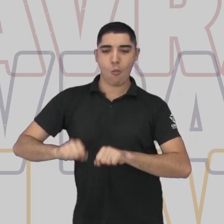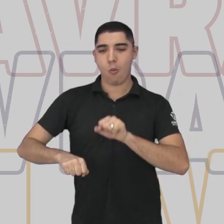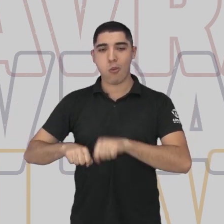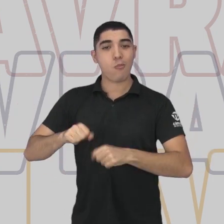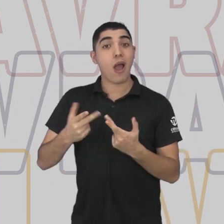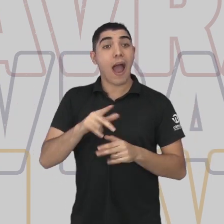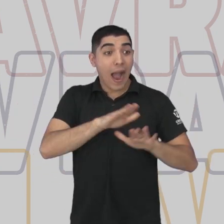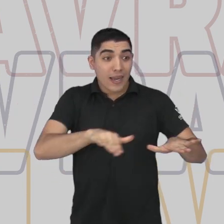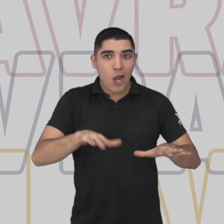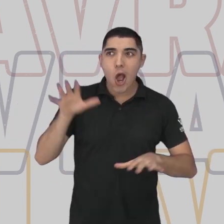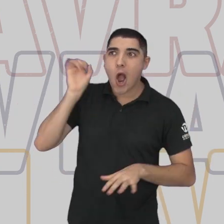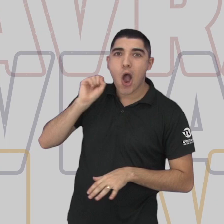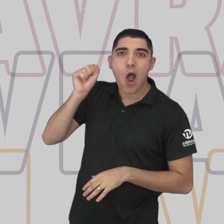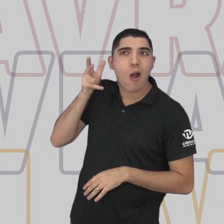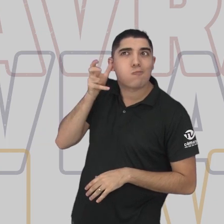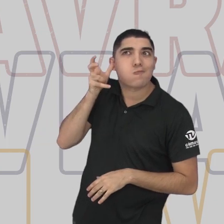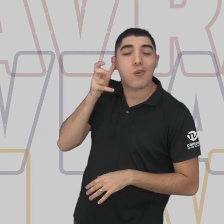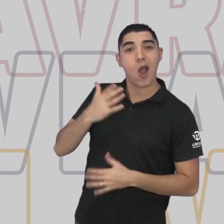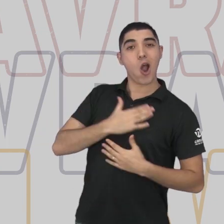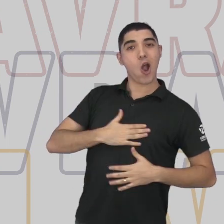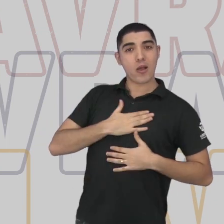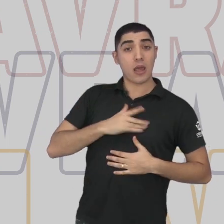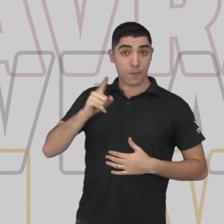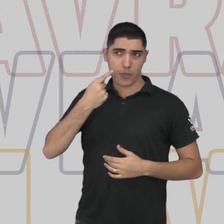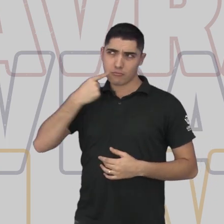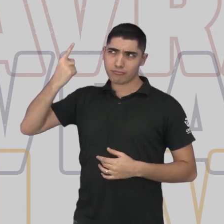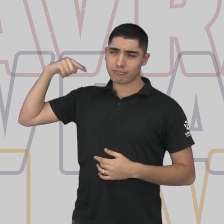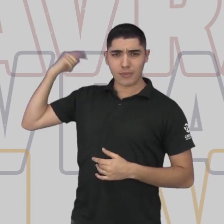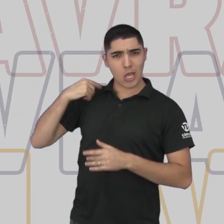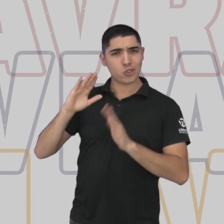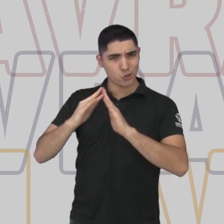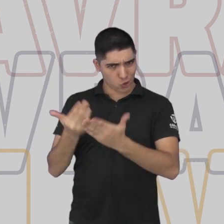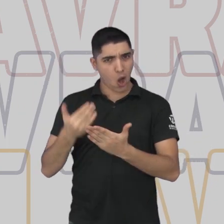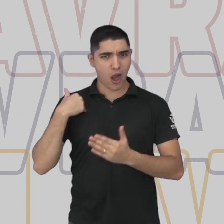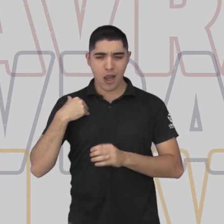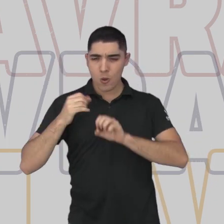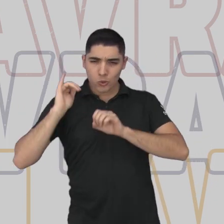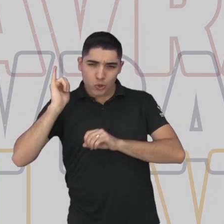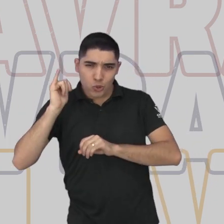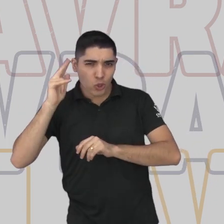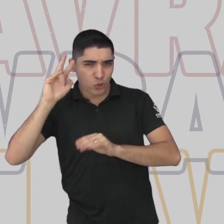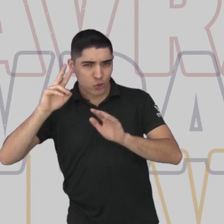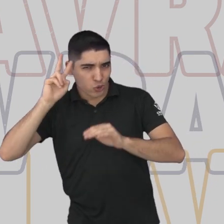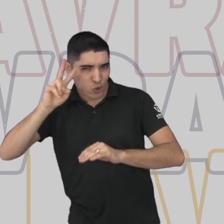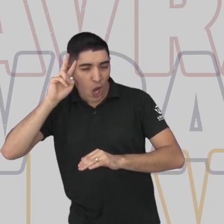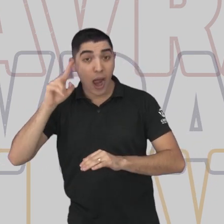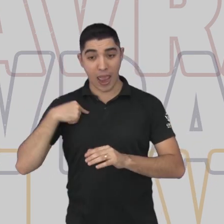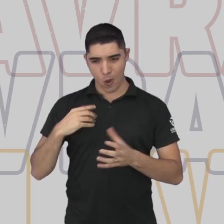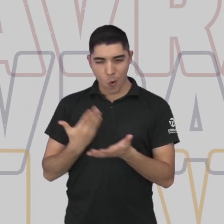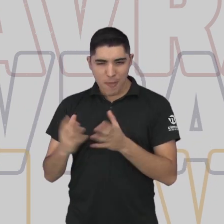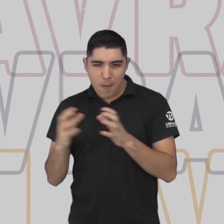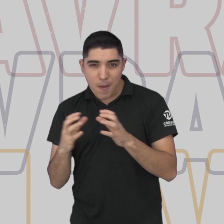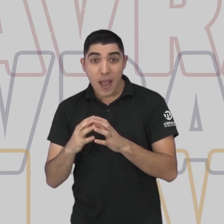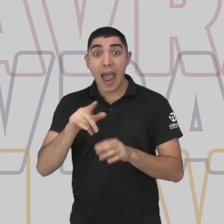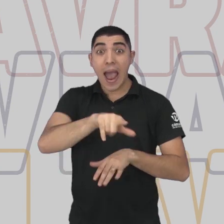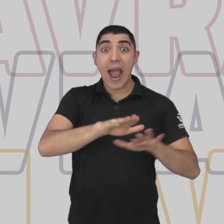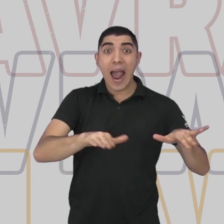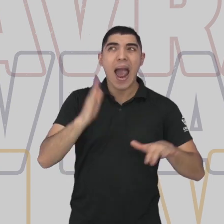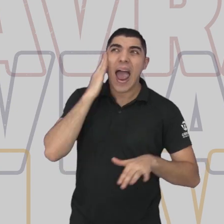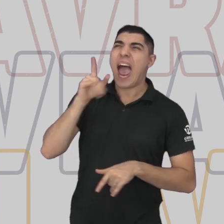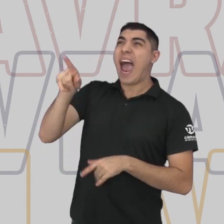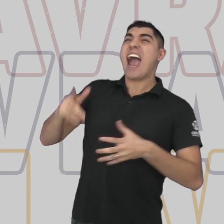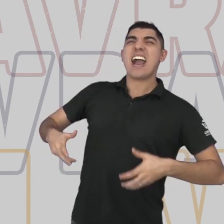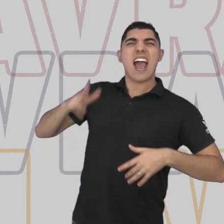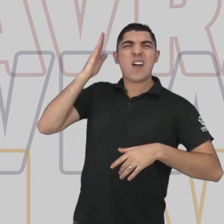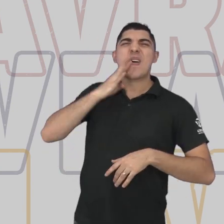criançada vai gostando. Recentemente eu contei uma história numa escola e eu fui fazendo e a criançada já descobriu, é o